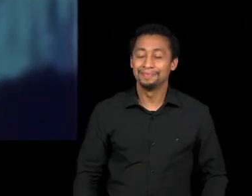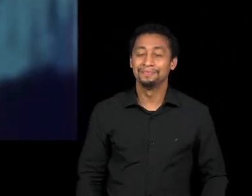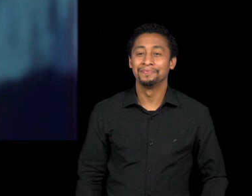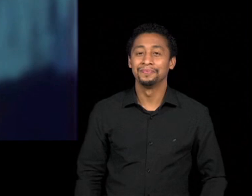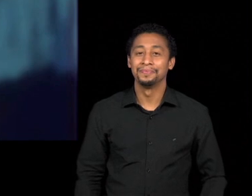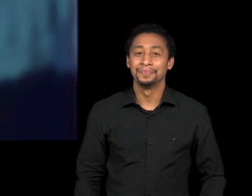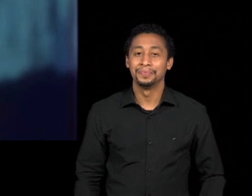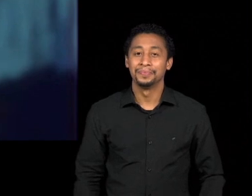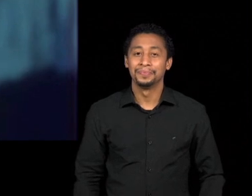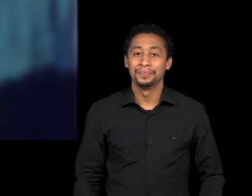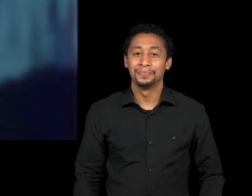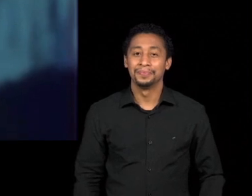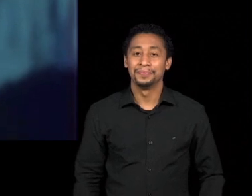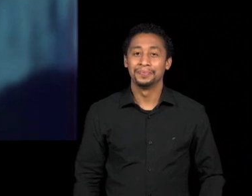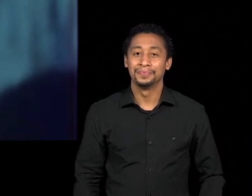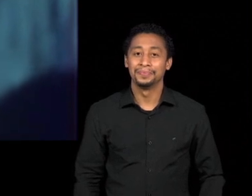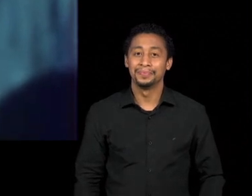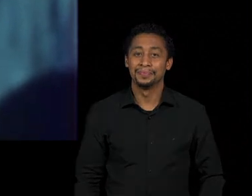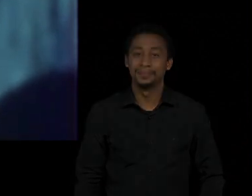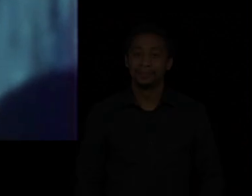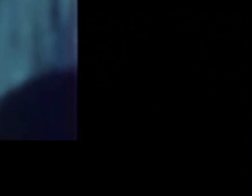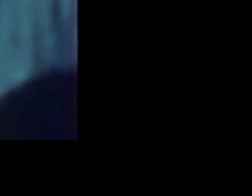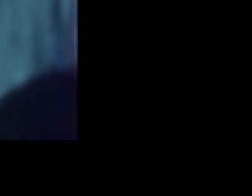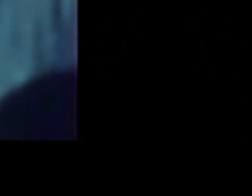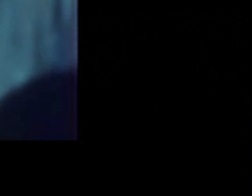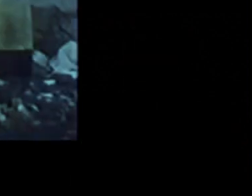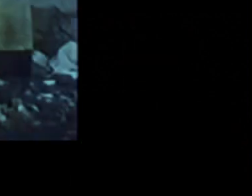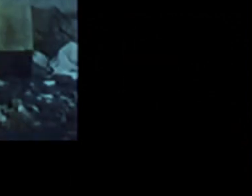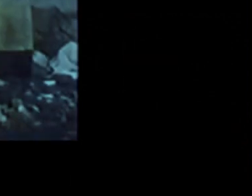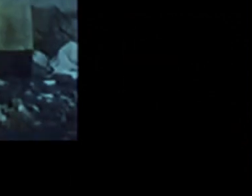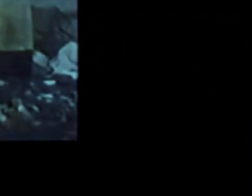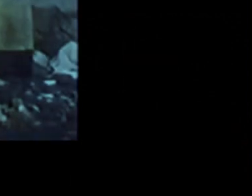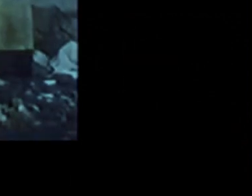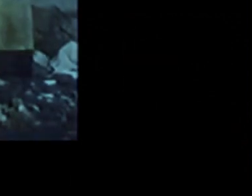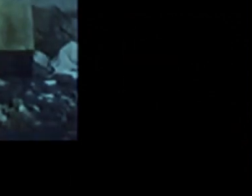história, que ninguém sabe, ninguém viu.